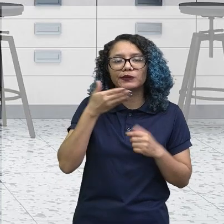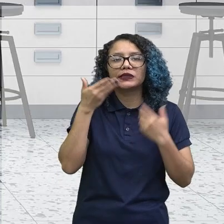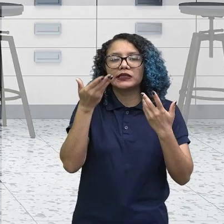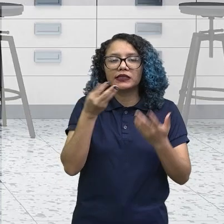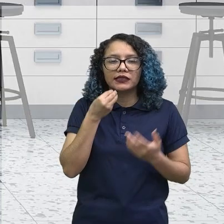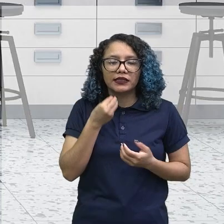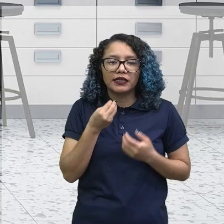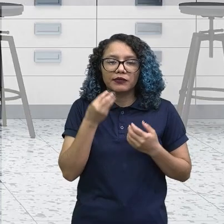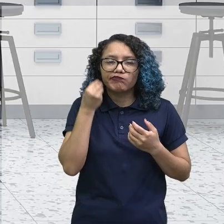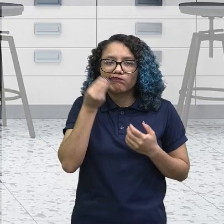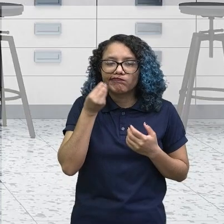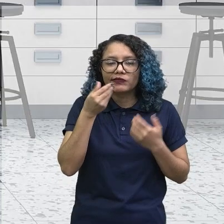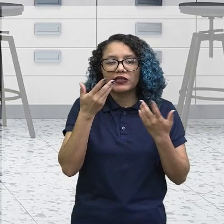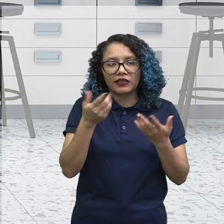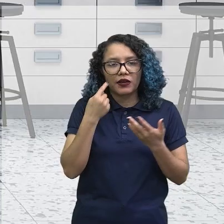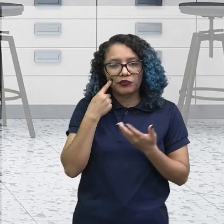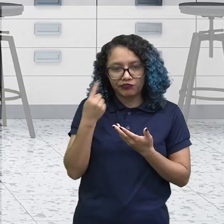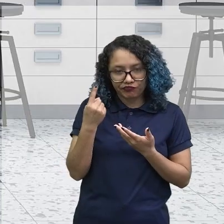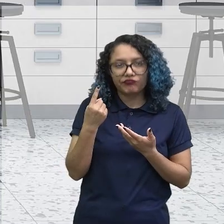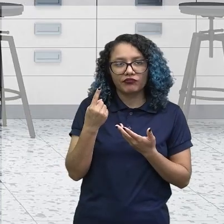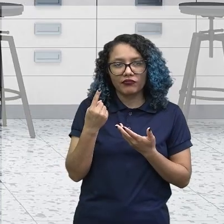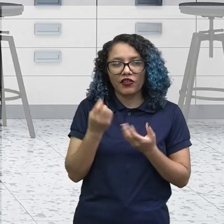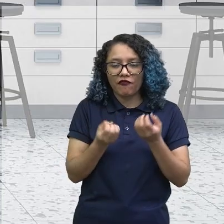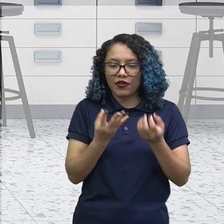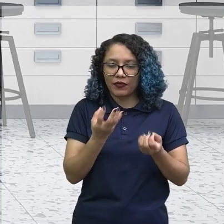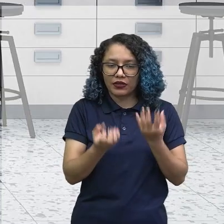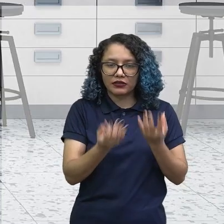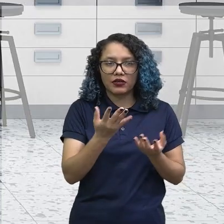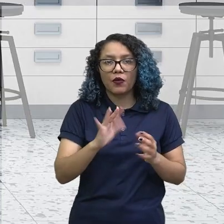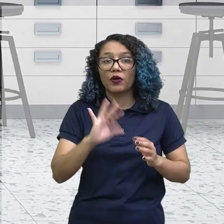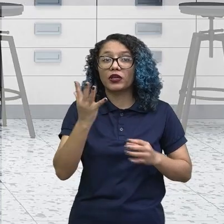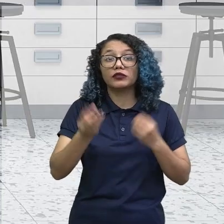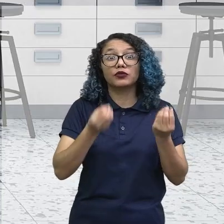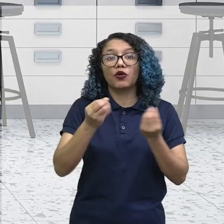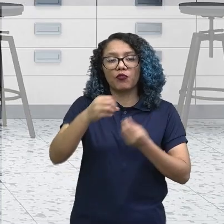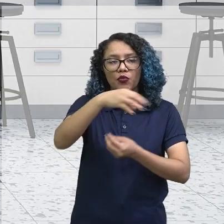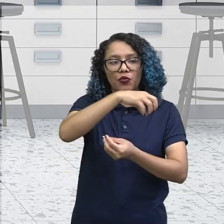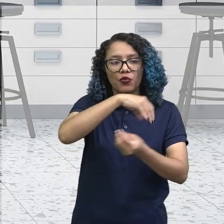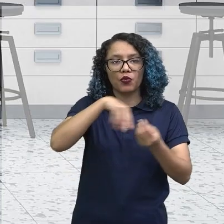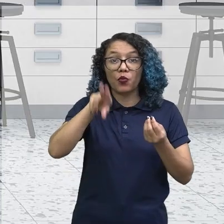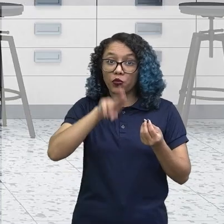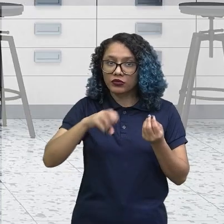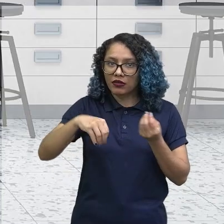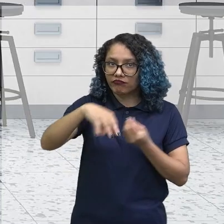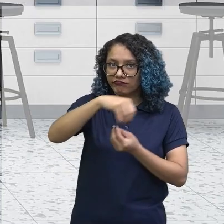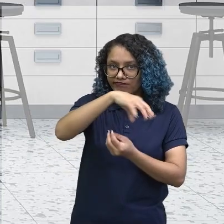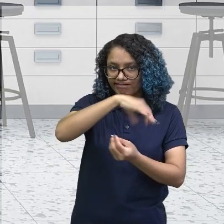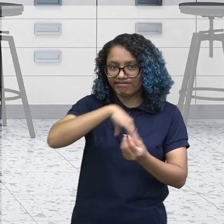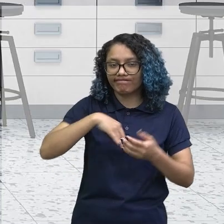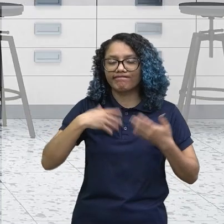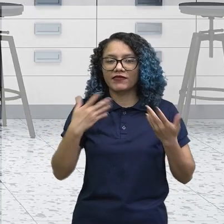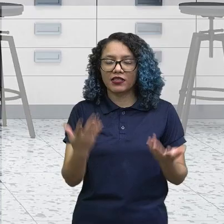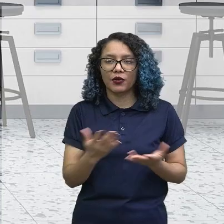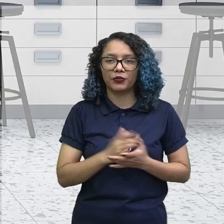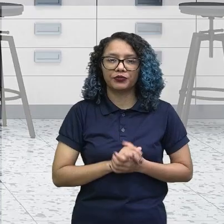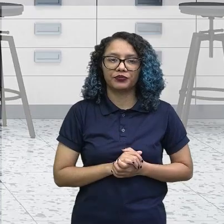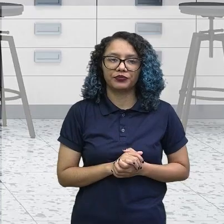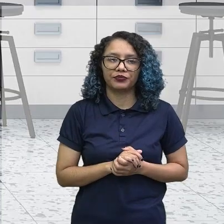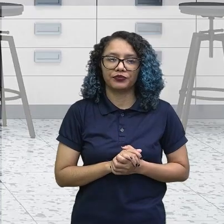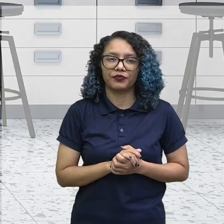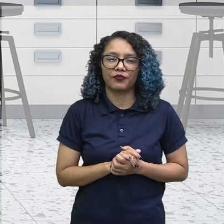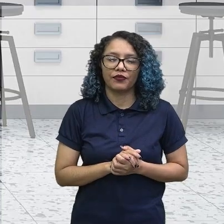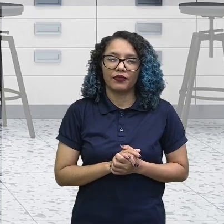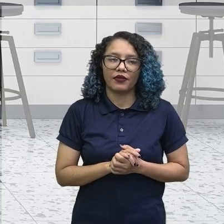acontece devido à ação de um fungo, que é a levedura. Então, observe que quando a gente fala de manipulação, né, da utilização ali de